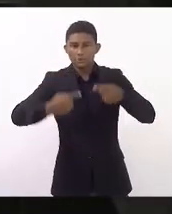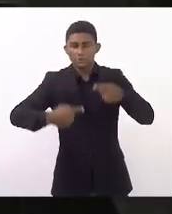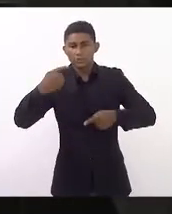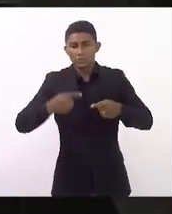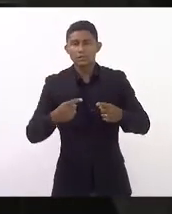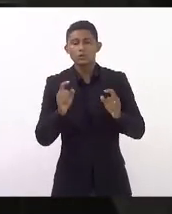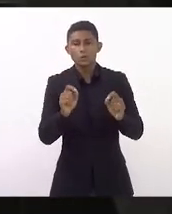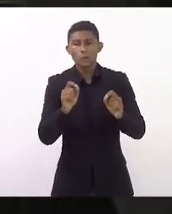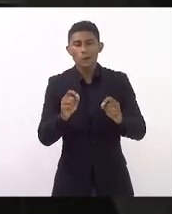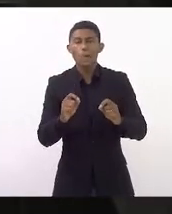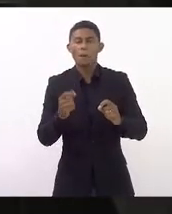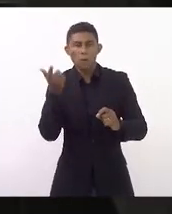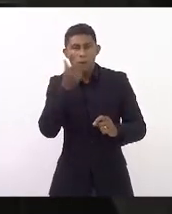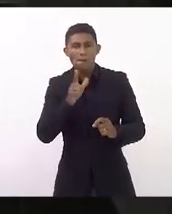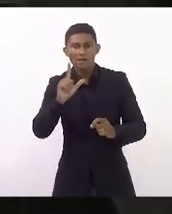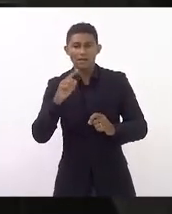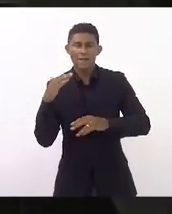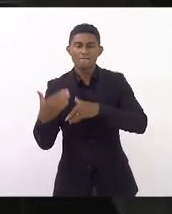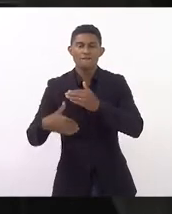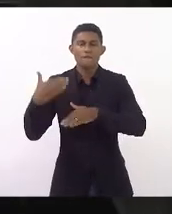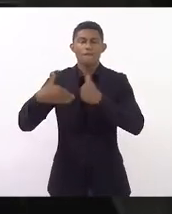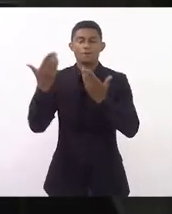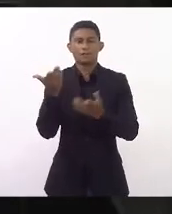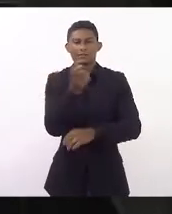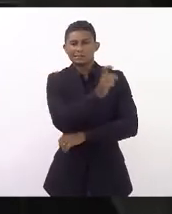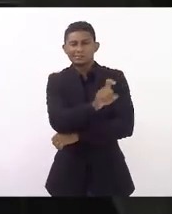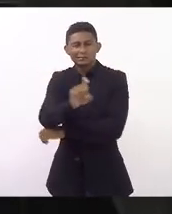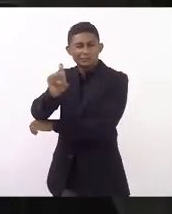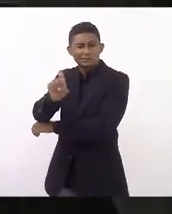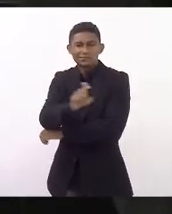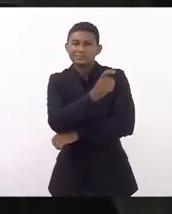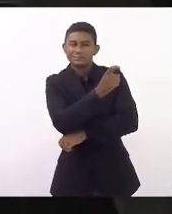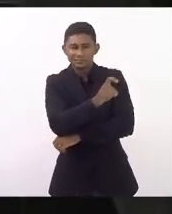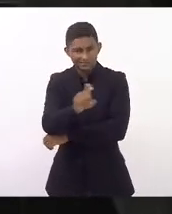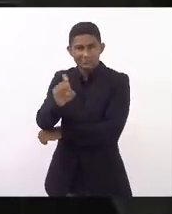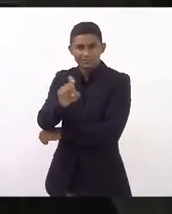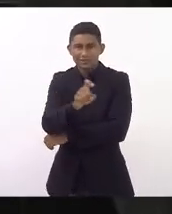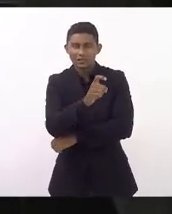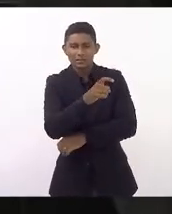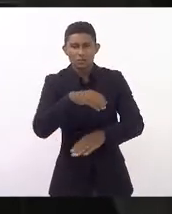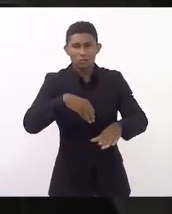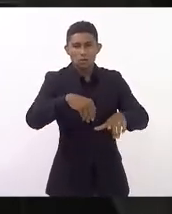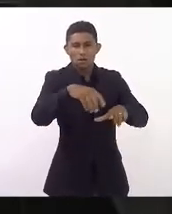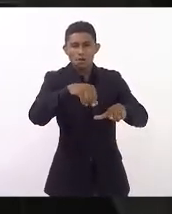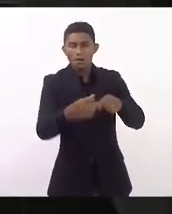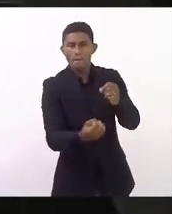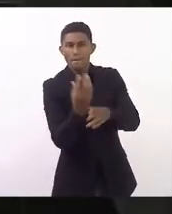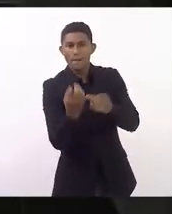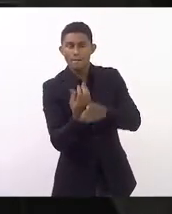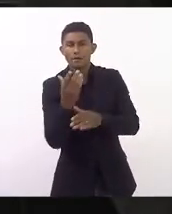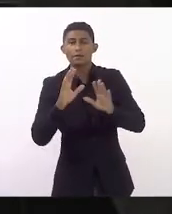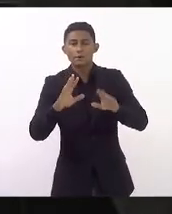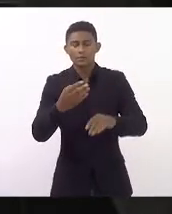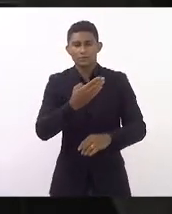desenvolva soberania na produção de fertilizantes, enquanto o governo Bolsonaro, que além de matriz autoritária, é um governo